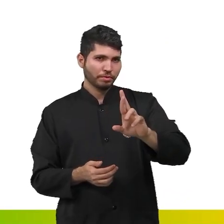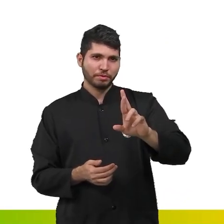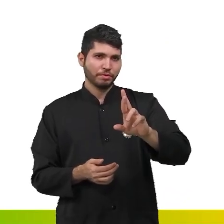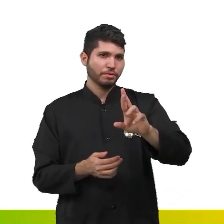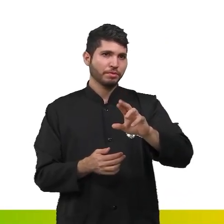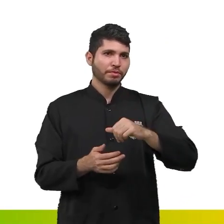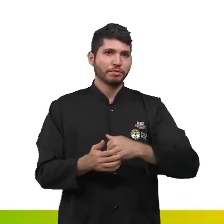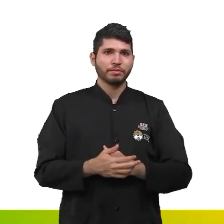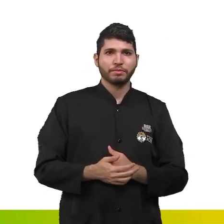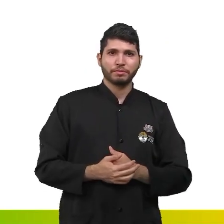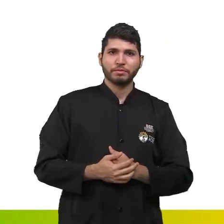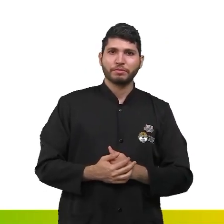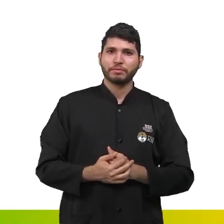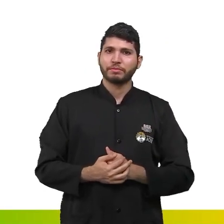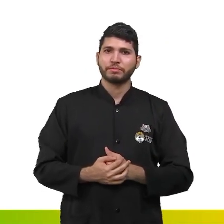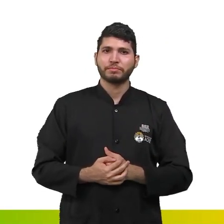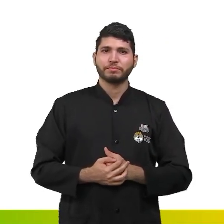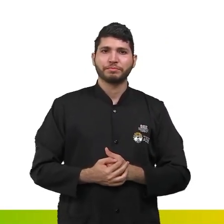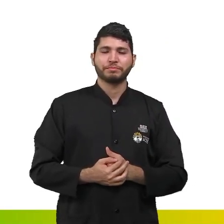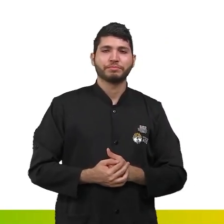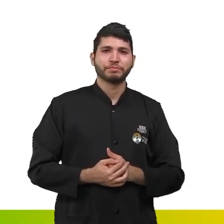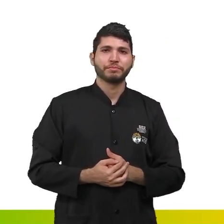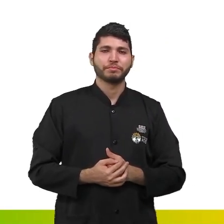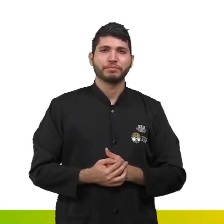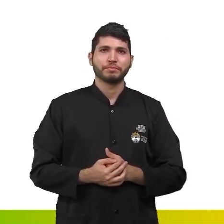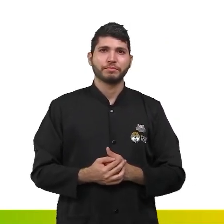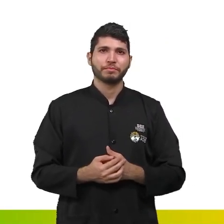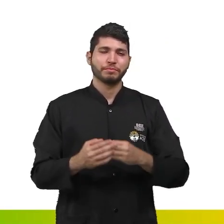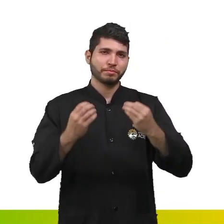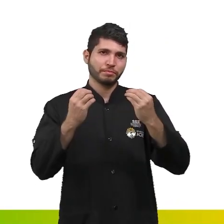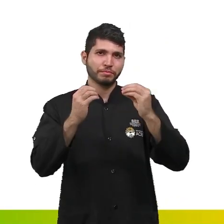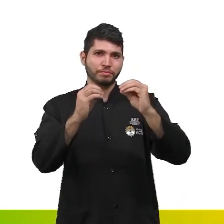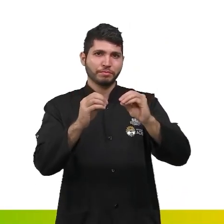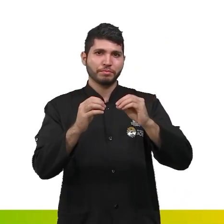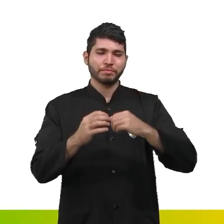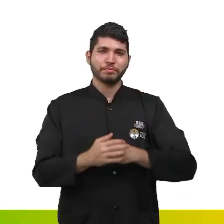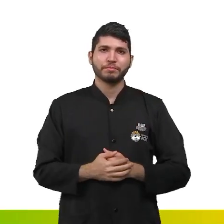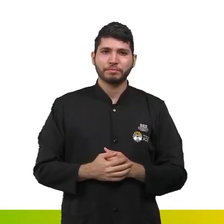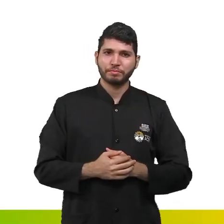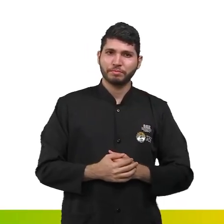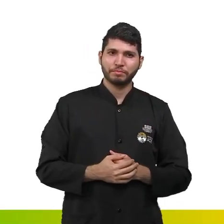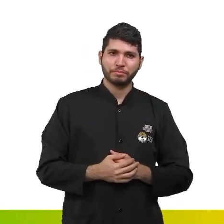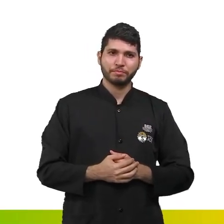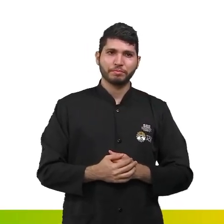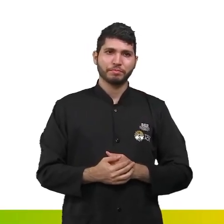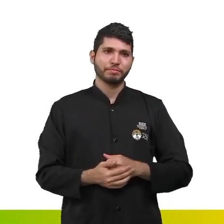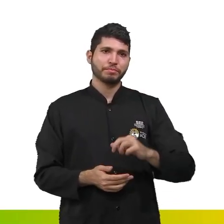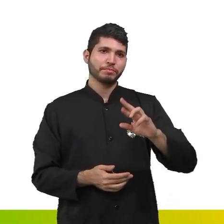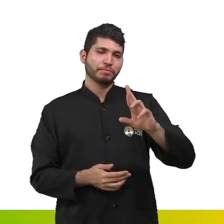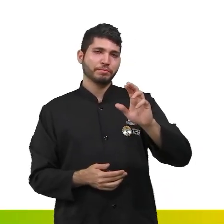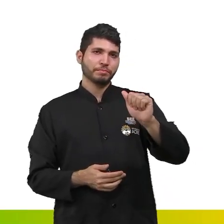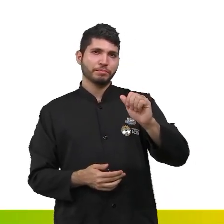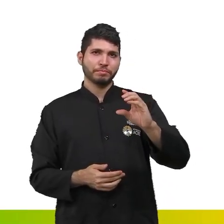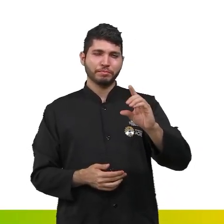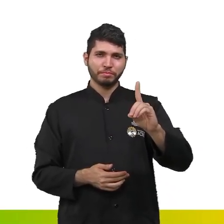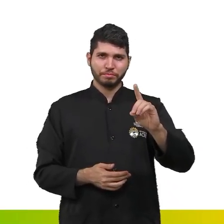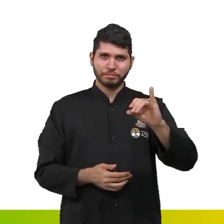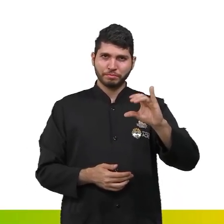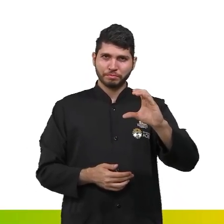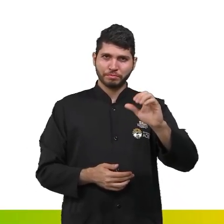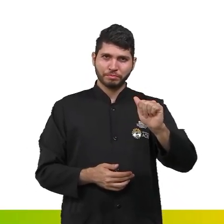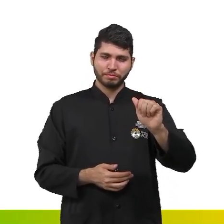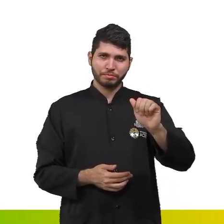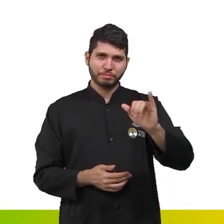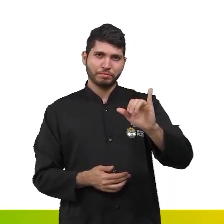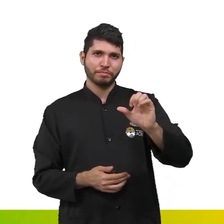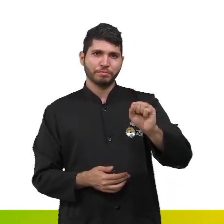nós extraímos aí a desinência e colocamos os radicais abaixo. Aí temos o exemplo aí do verbo aprender